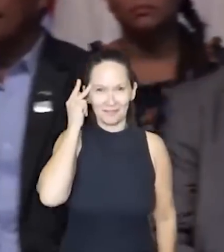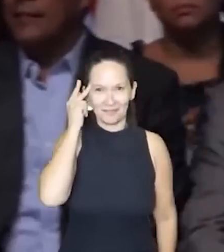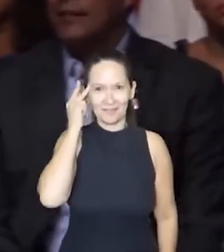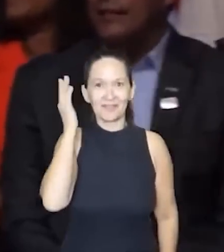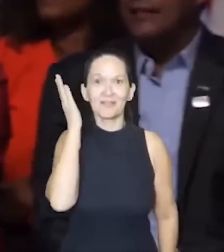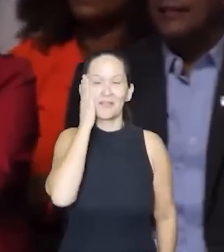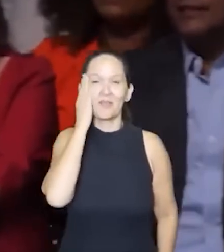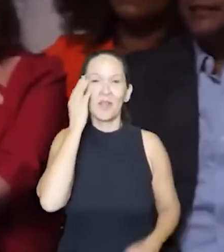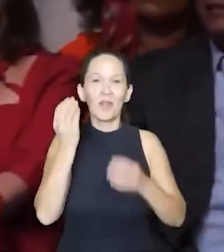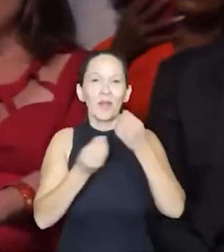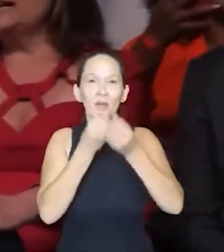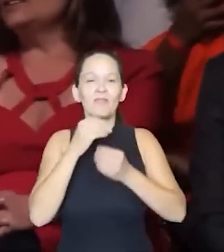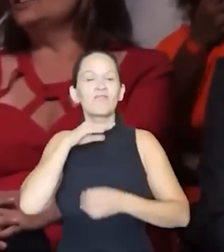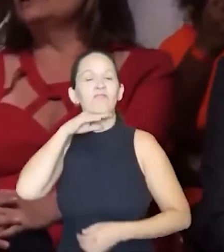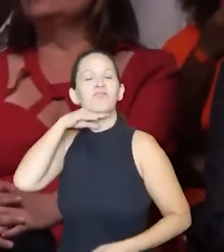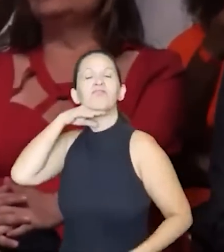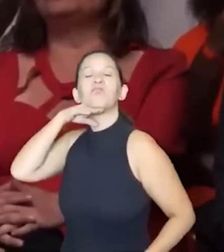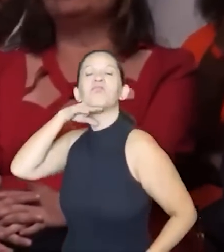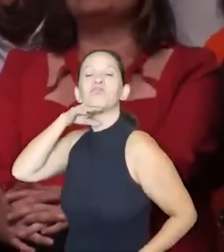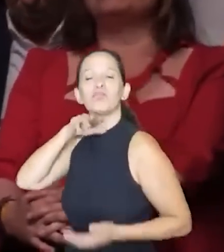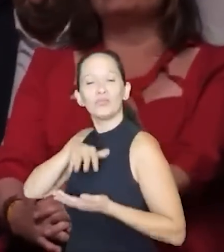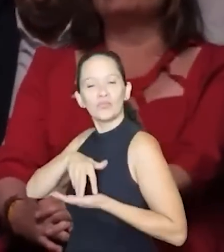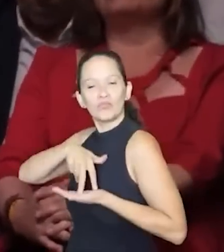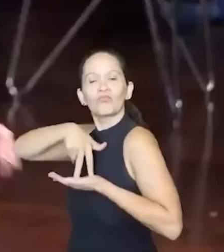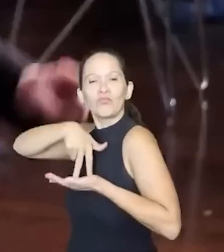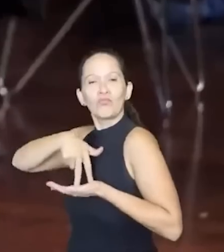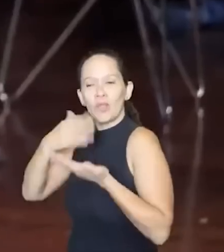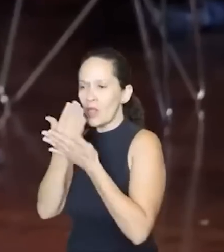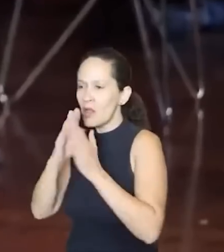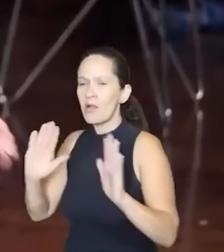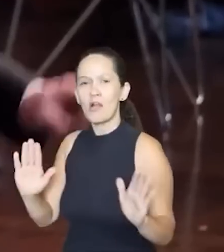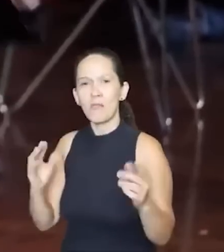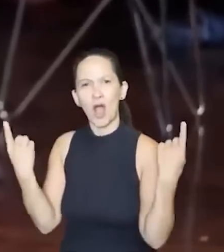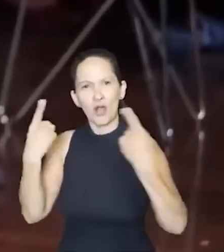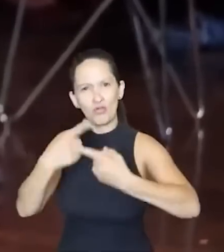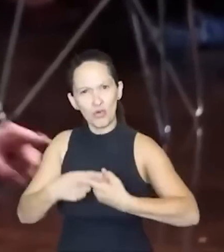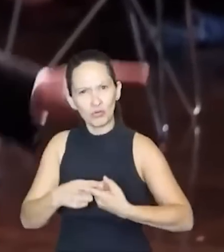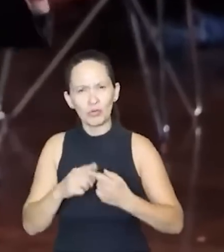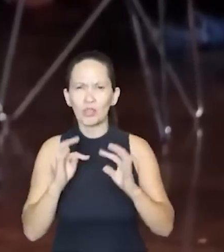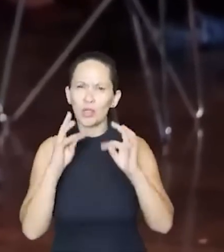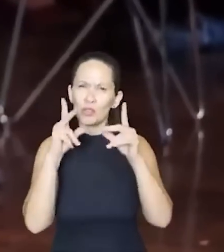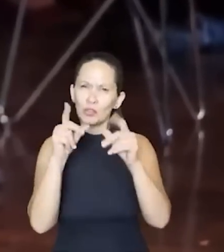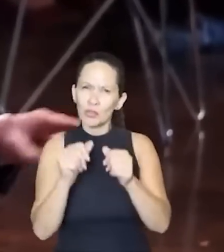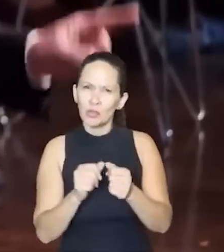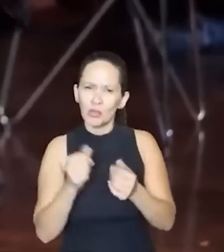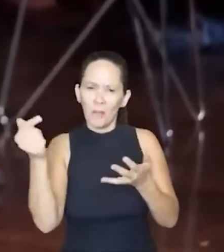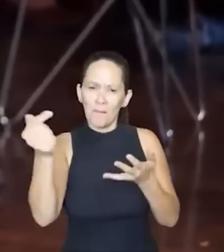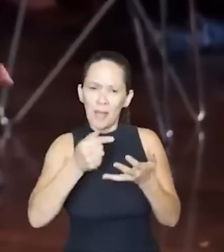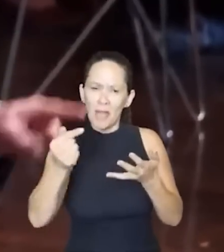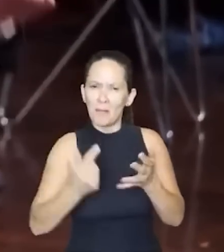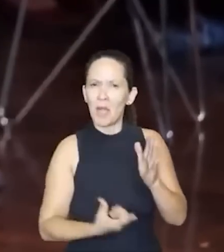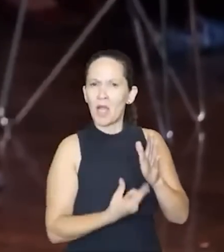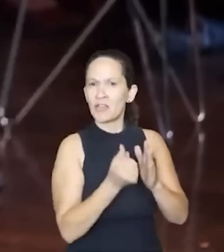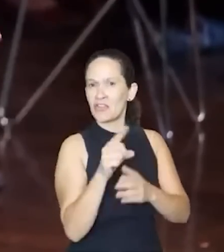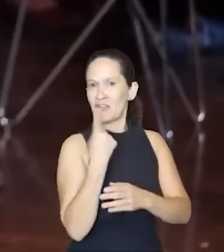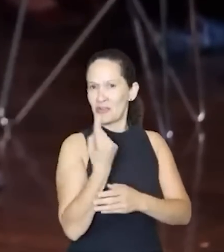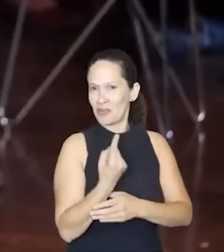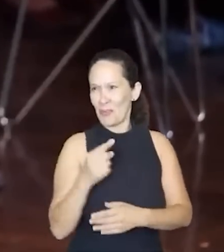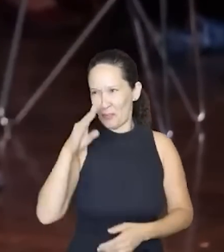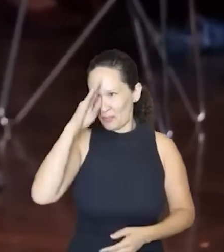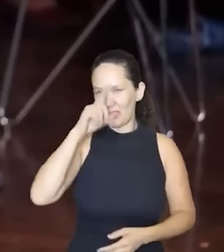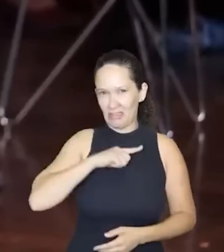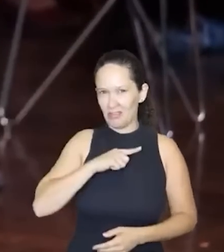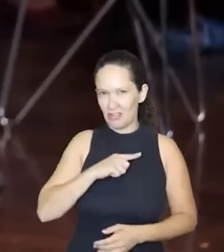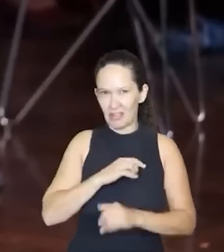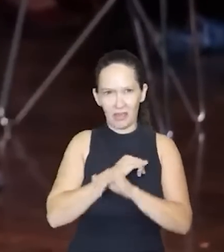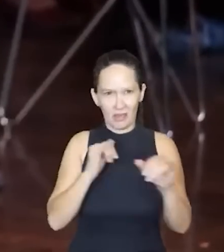colocar a cabeça para fora e derrotar toda a quantidade de dinheiro que o nosso adversário colocou nessa